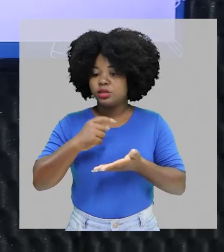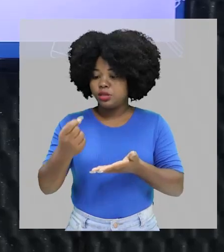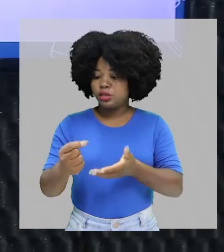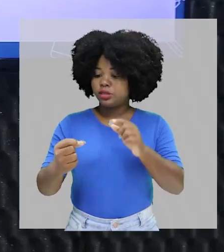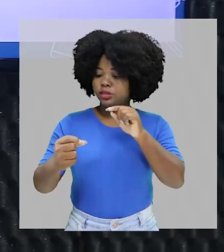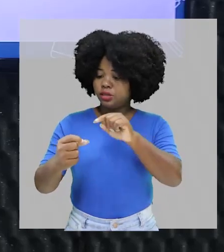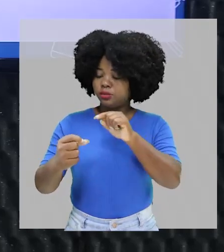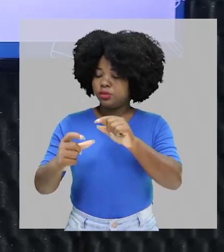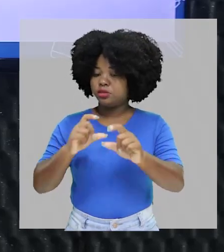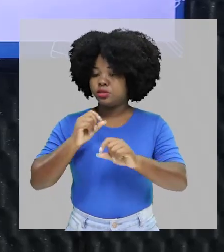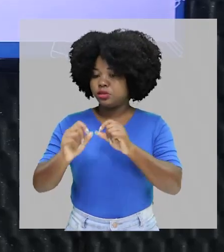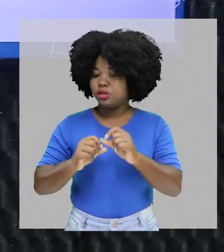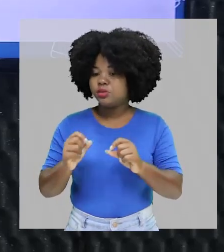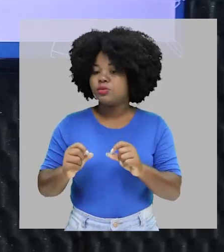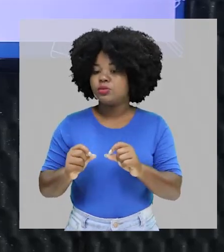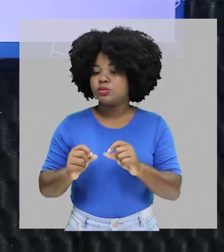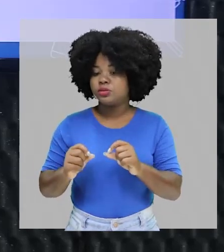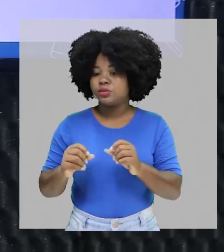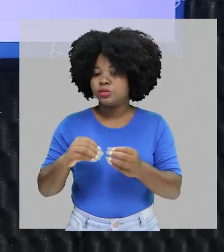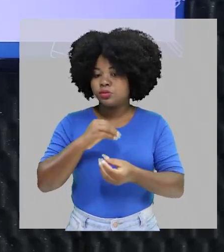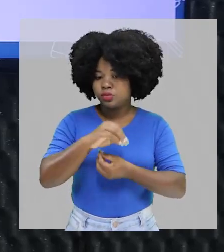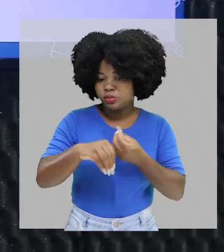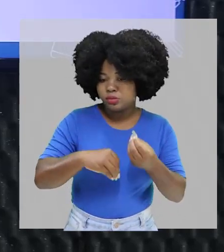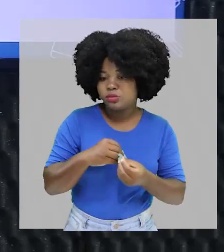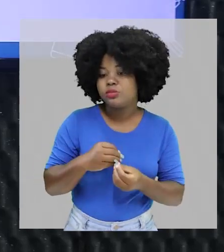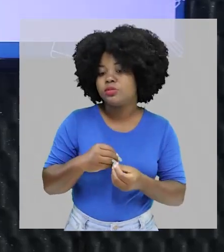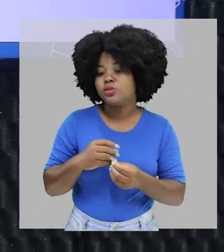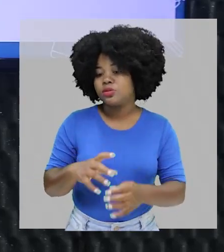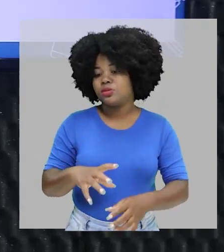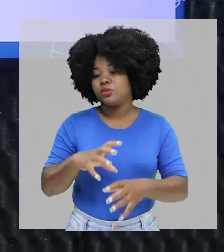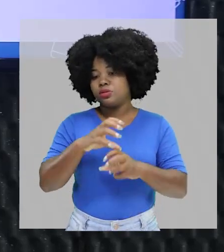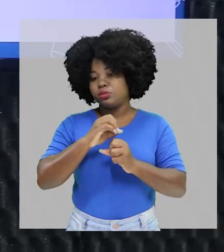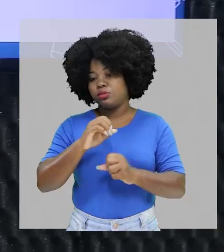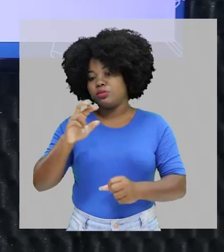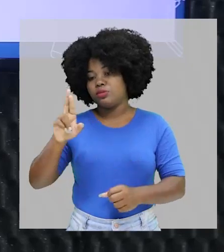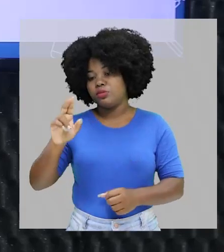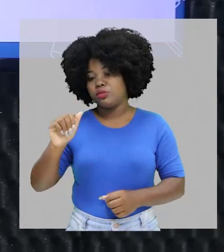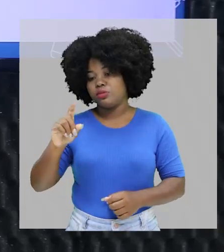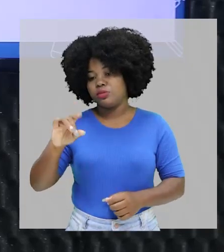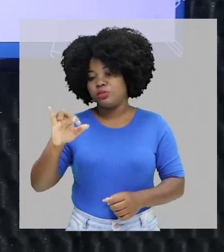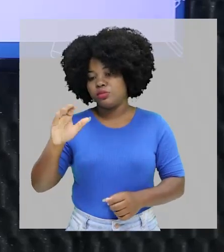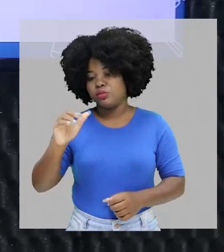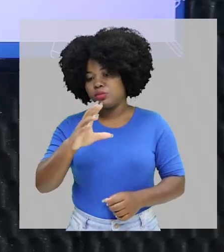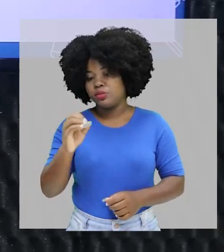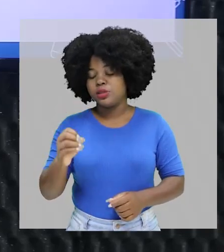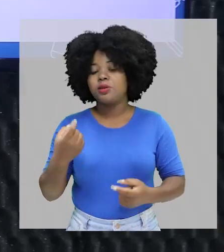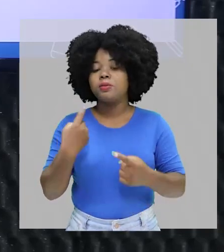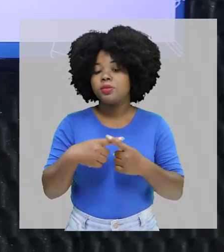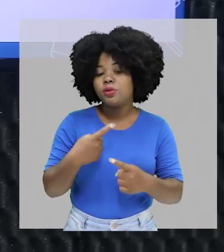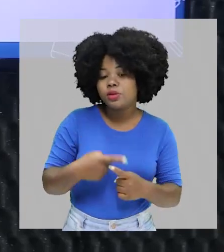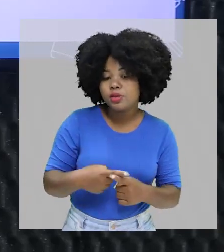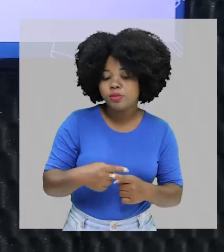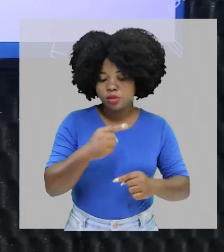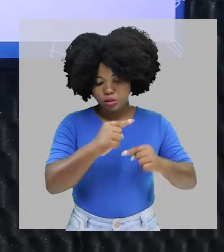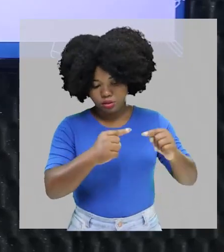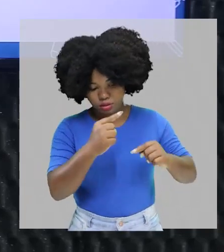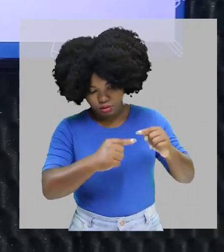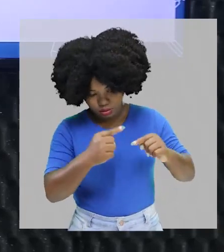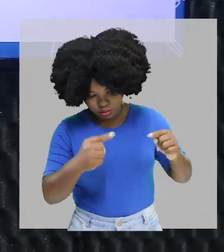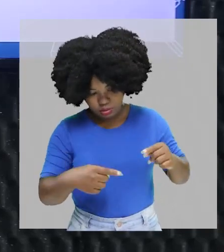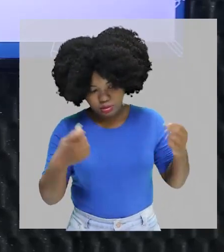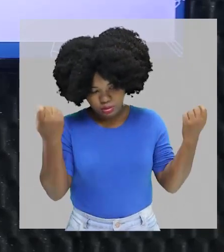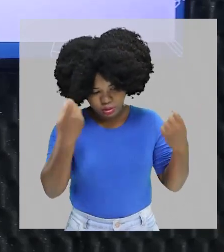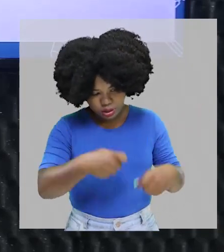emitir radiação. Para quê? Para que aquele equipamento possa fazer justamente